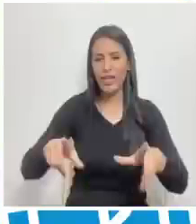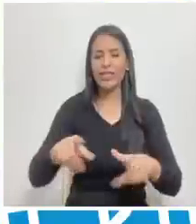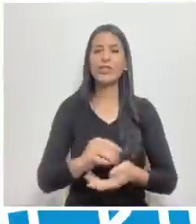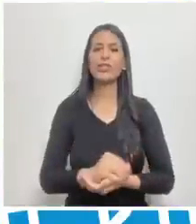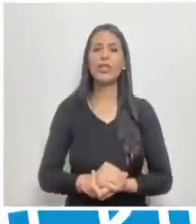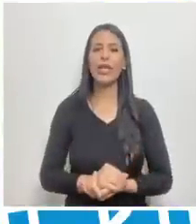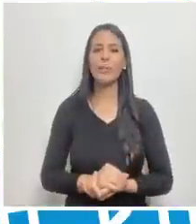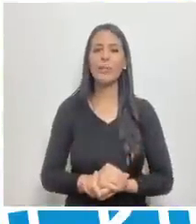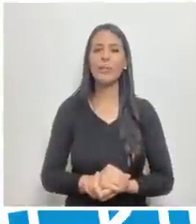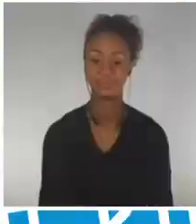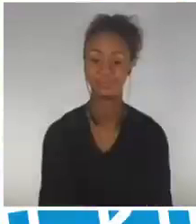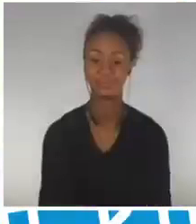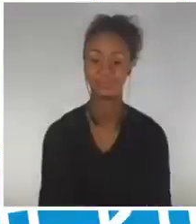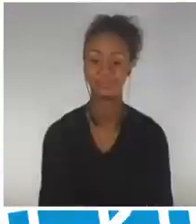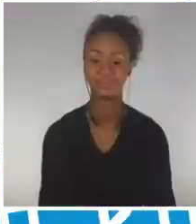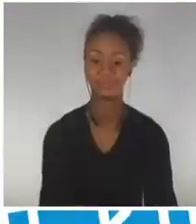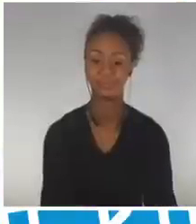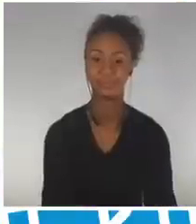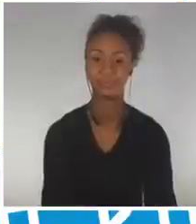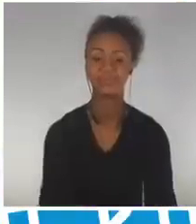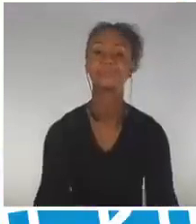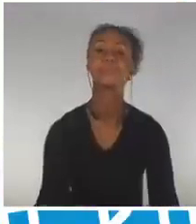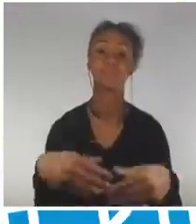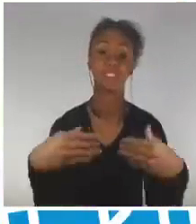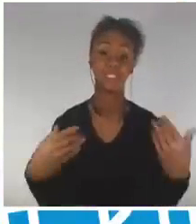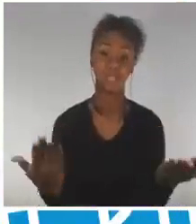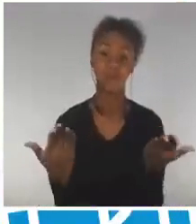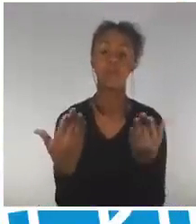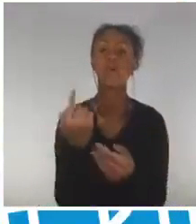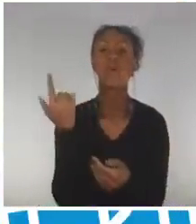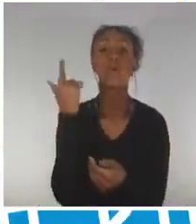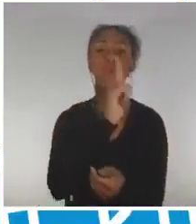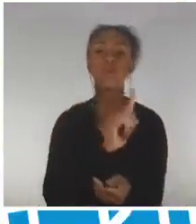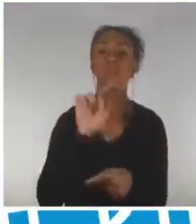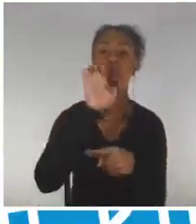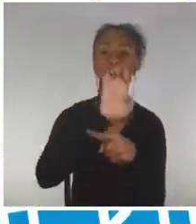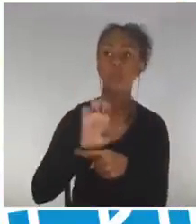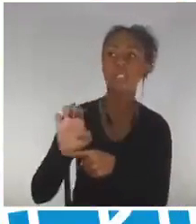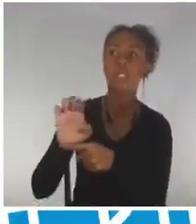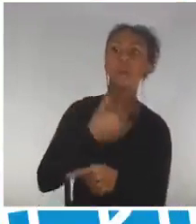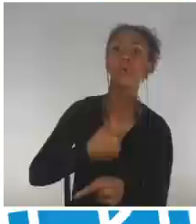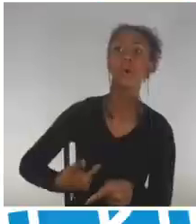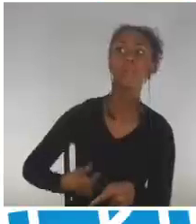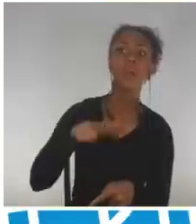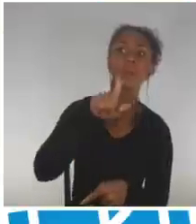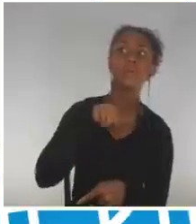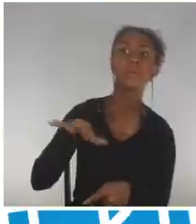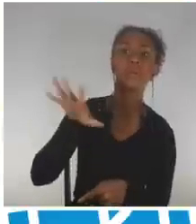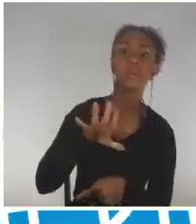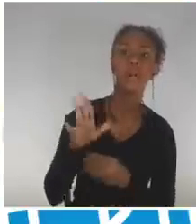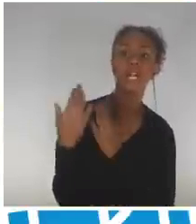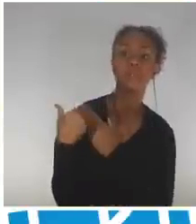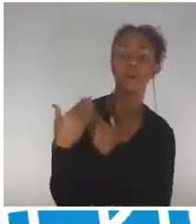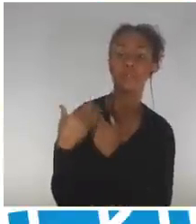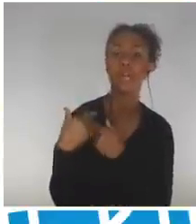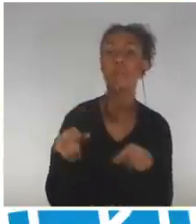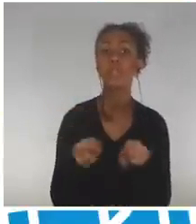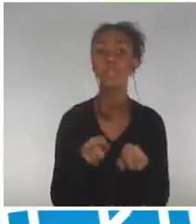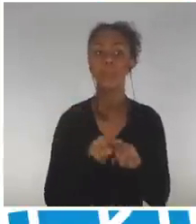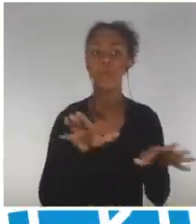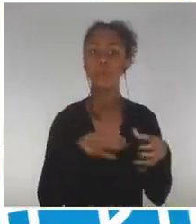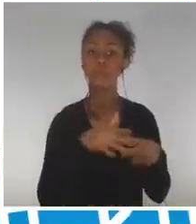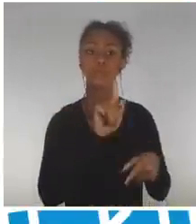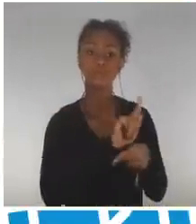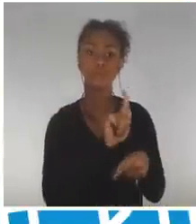desse resultado para estar responsabilizando e culpabilizando professores e gestores, quando a gente sabe que no